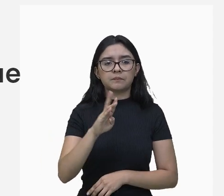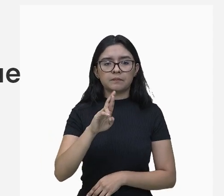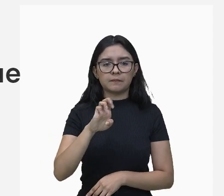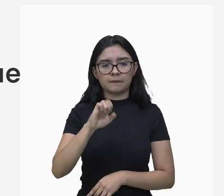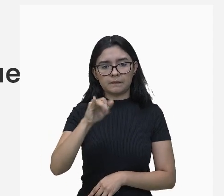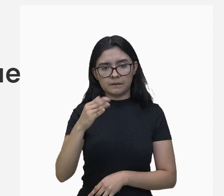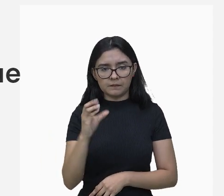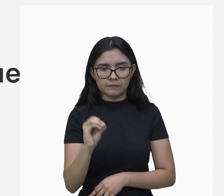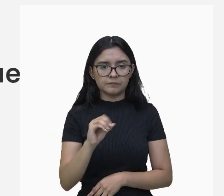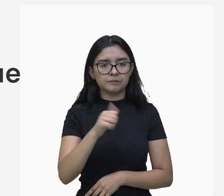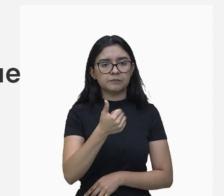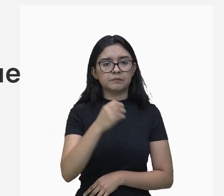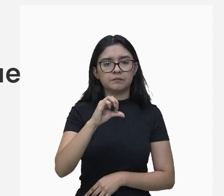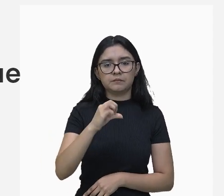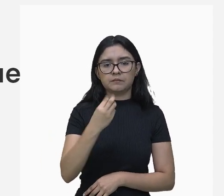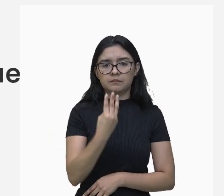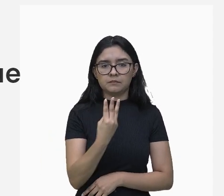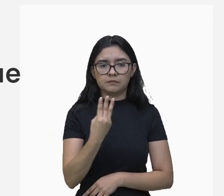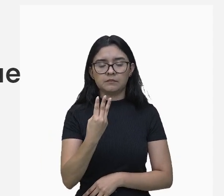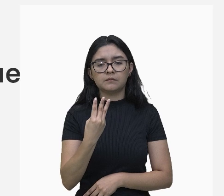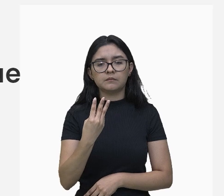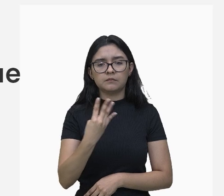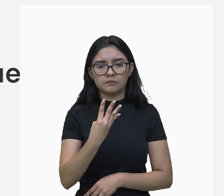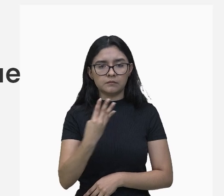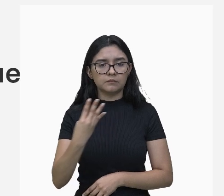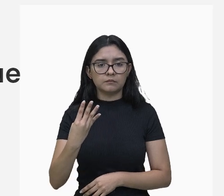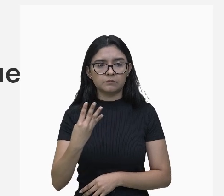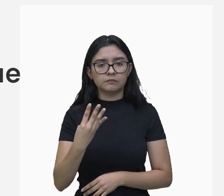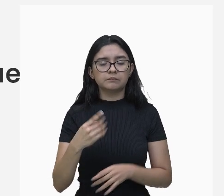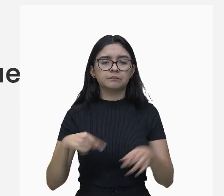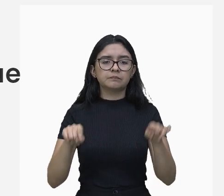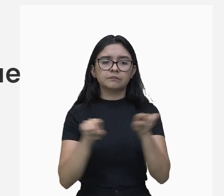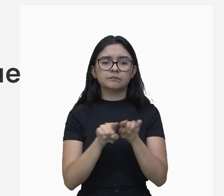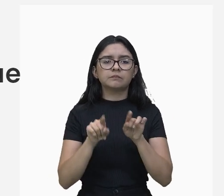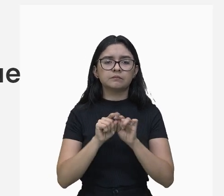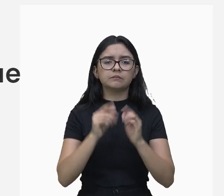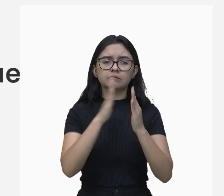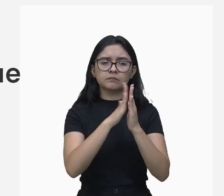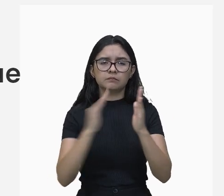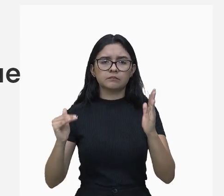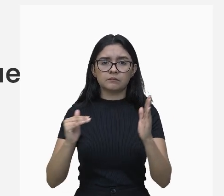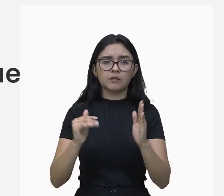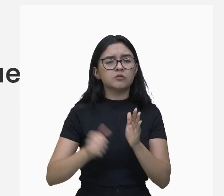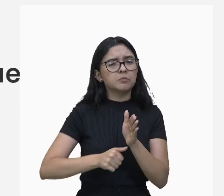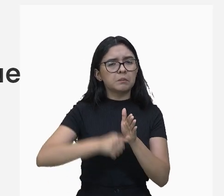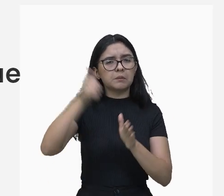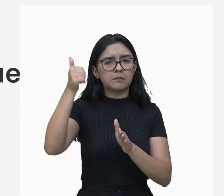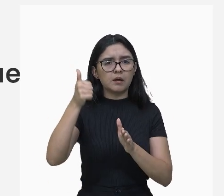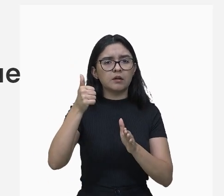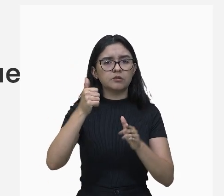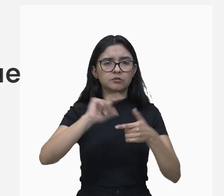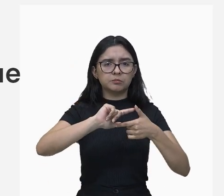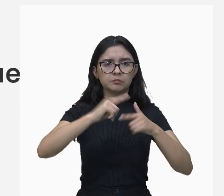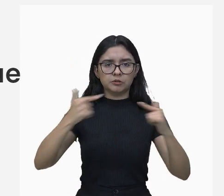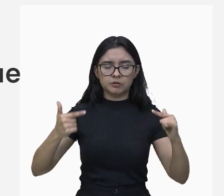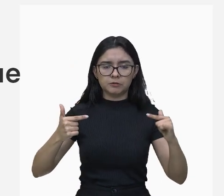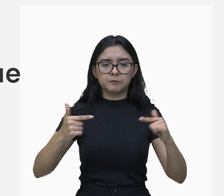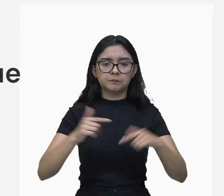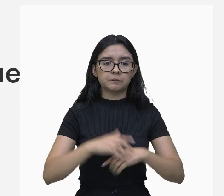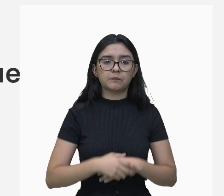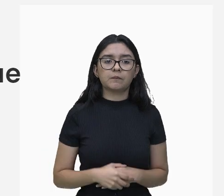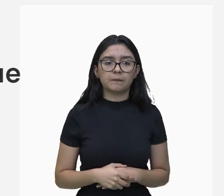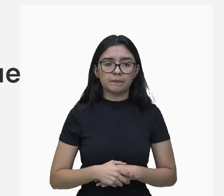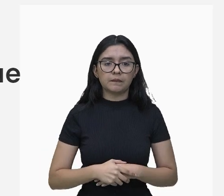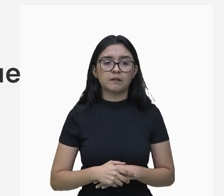esteve bastante associada à estética defendida pelos primeiros modernistas. Nos poemas que